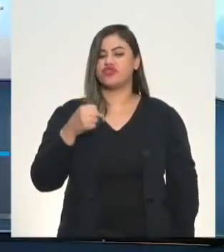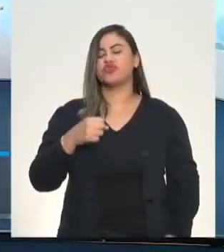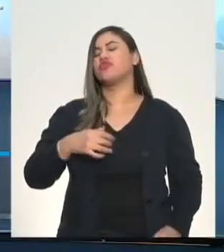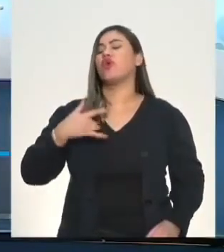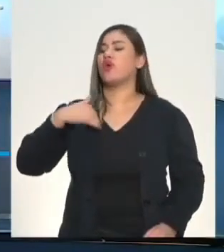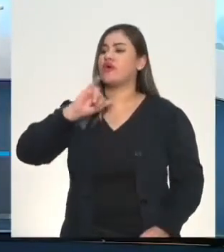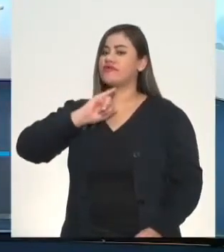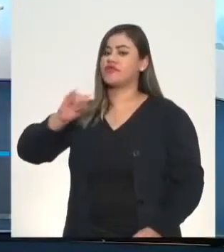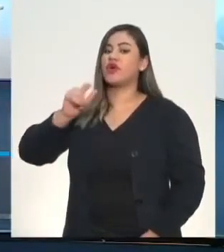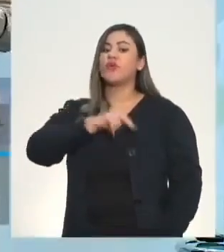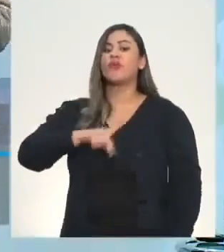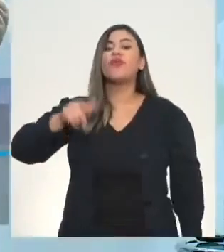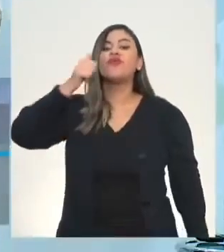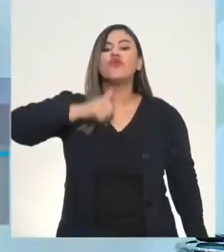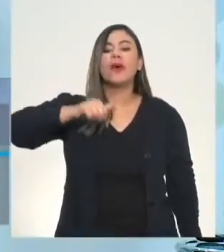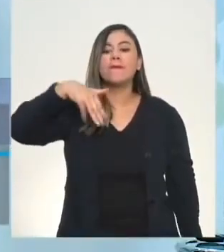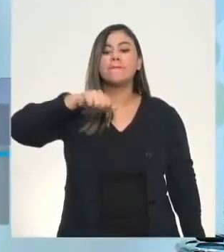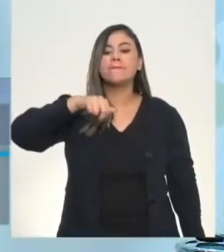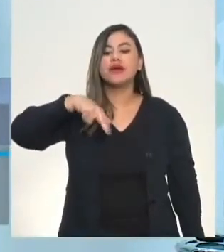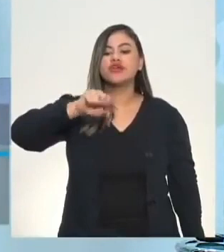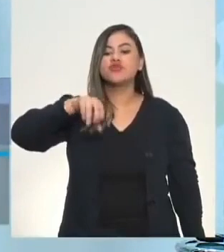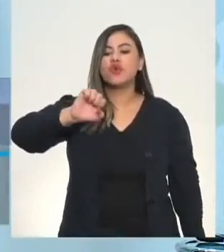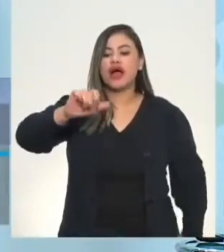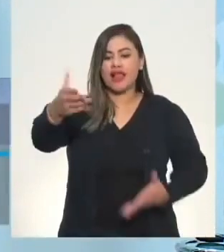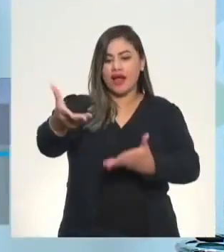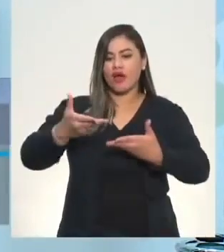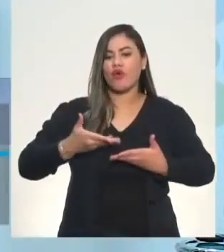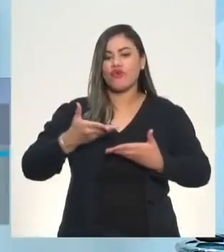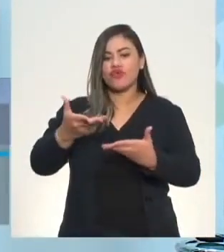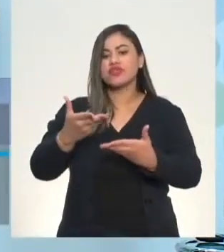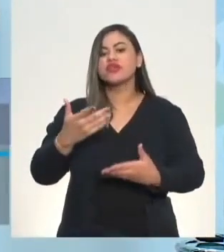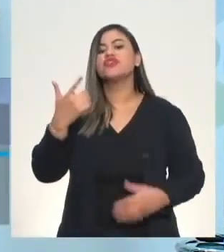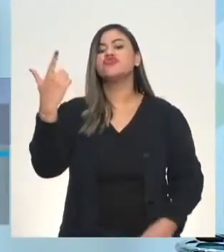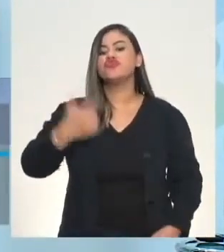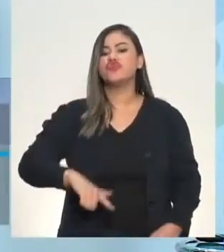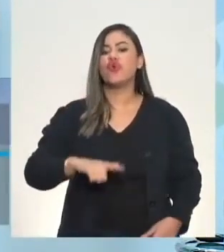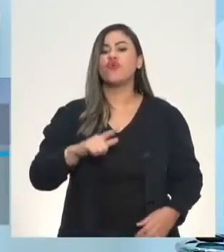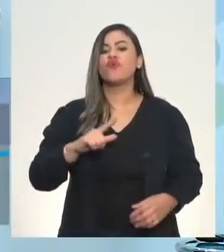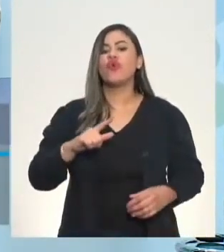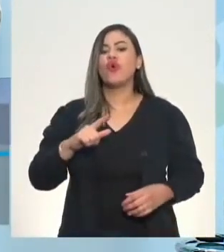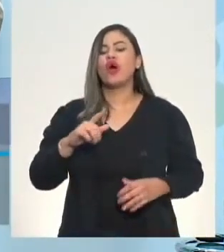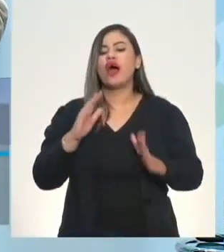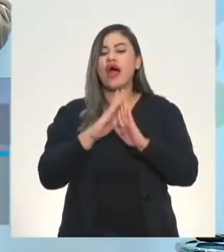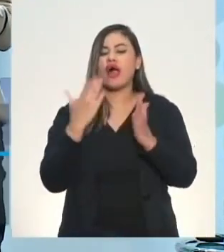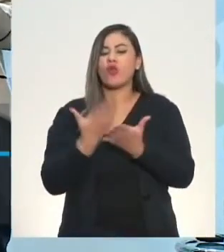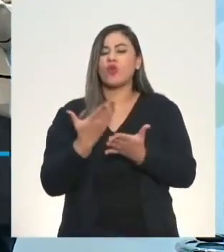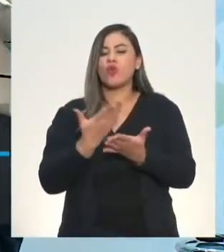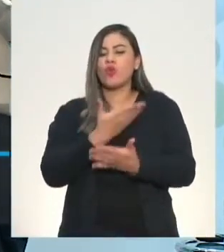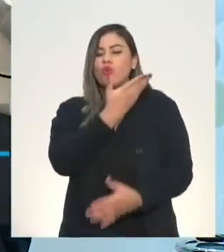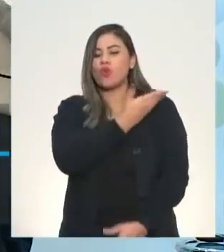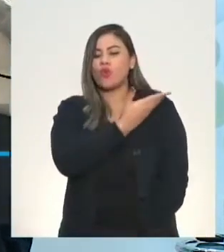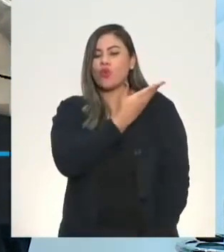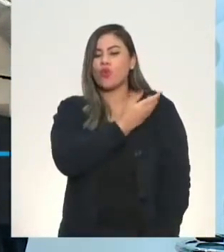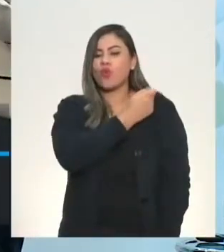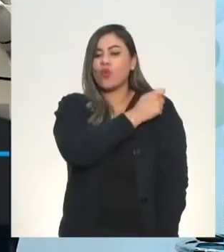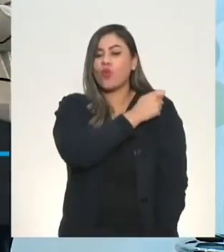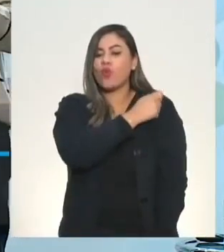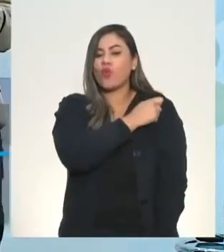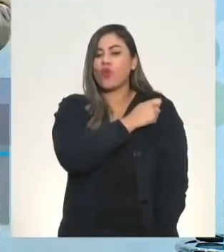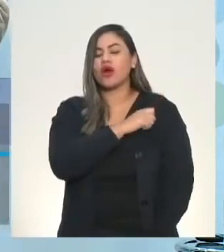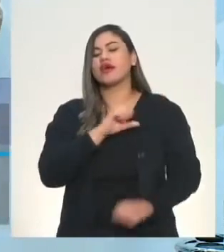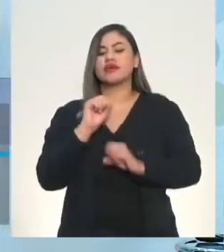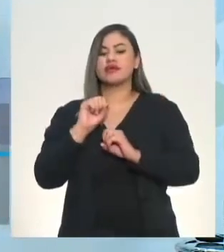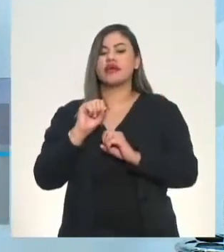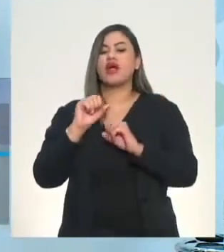pouquinho? Da professora Manuela, convite. Reforcem o convite para os alunos lá da Escola do Programa de Ensino Integral Abílio Manuel,